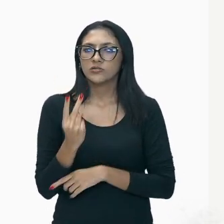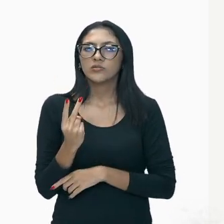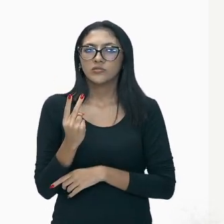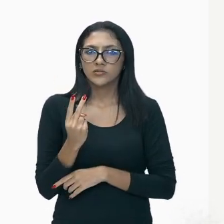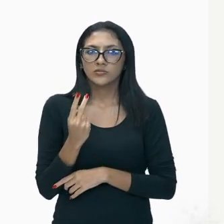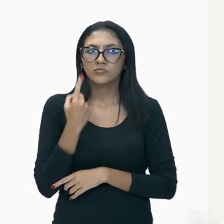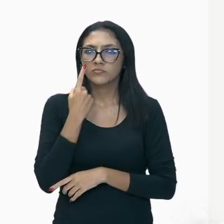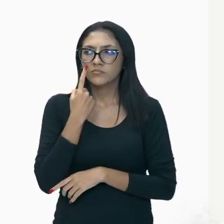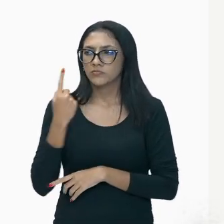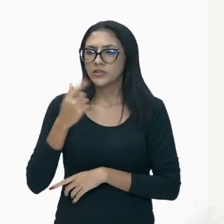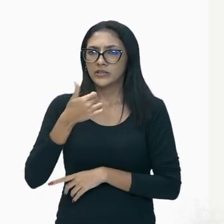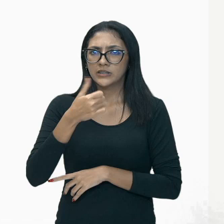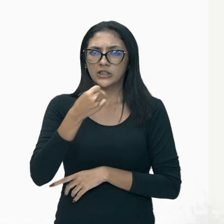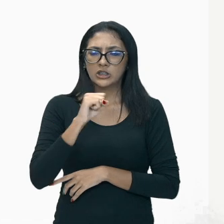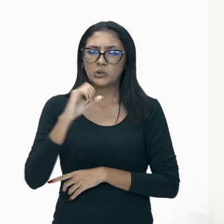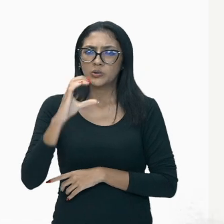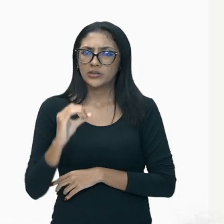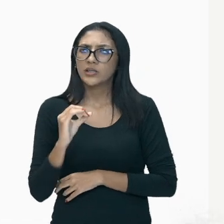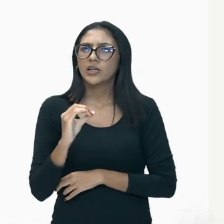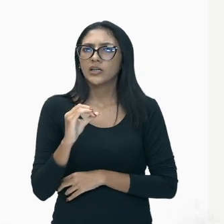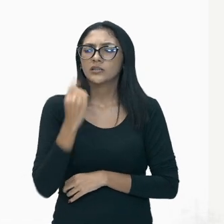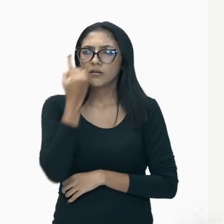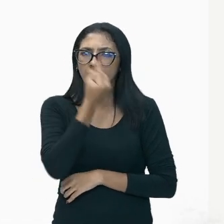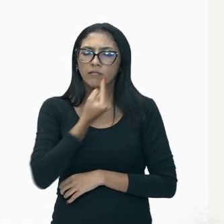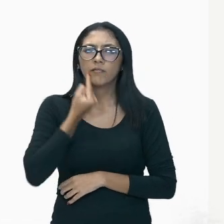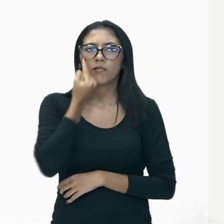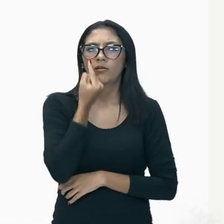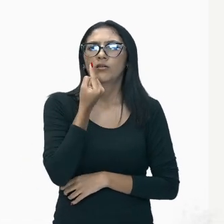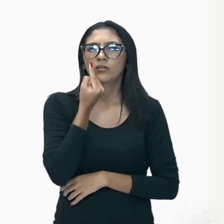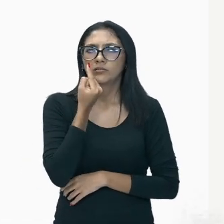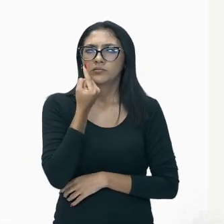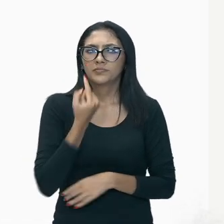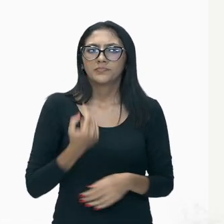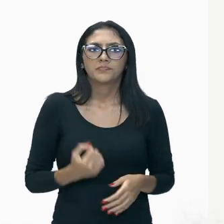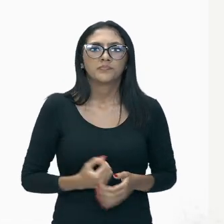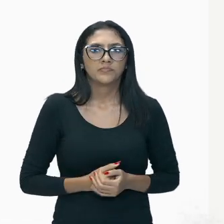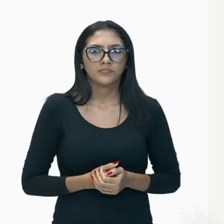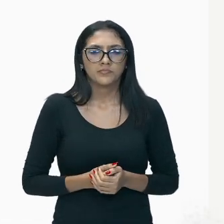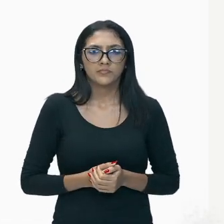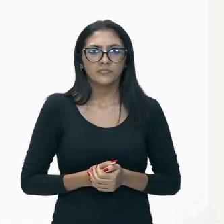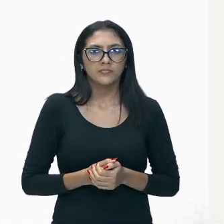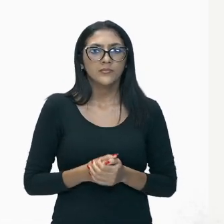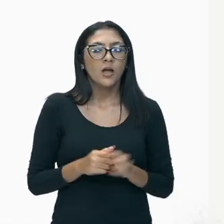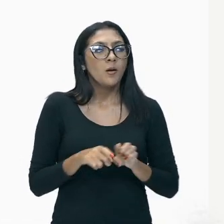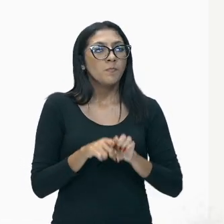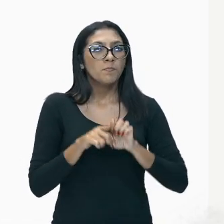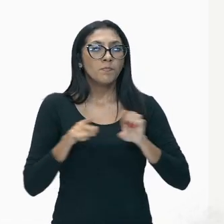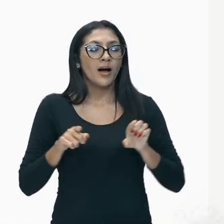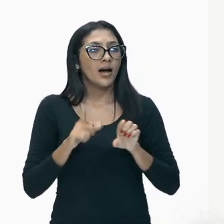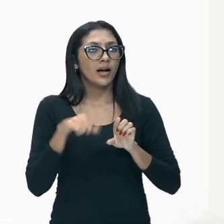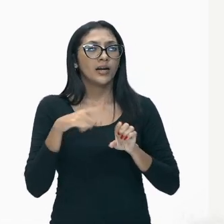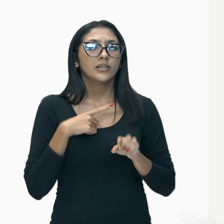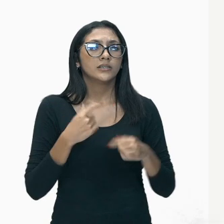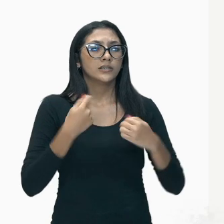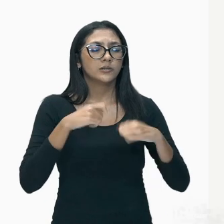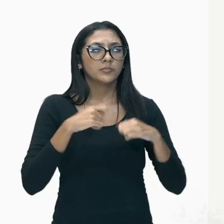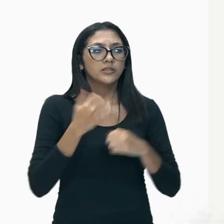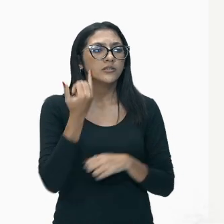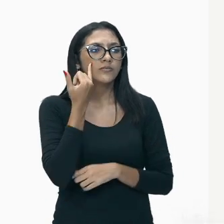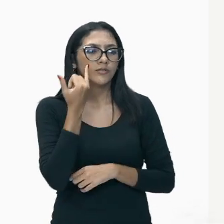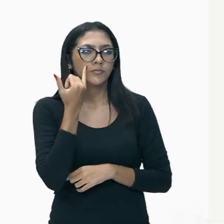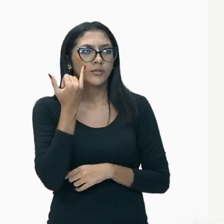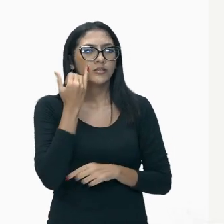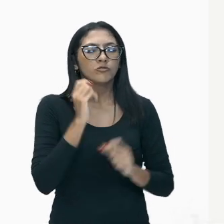180 horas. Claro que nós vimos ali que ele quer saber o quê? Ele quer a energia elétrica consumida nesses